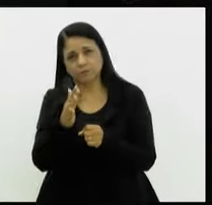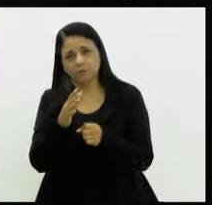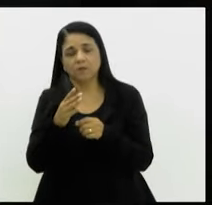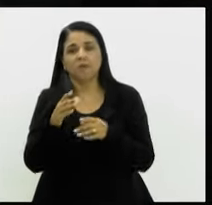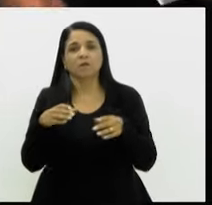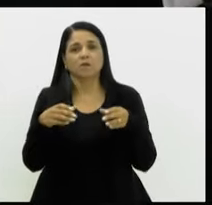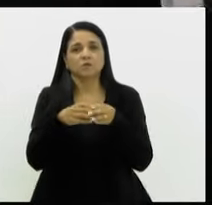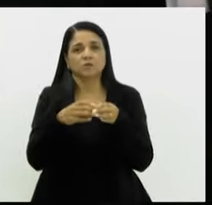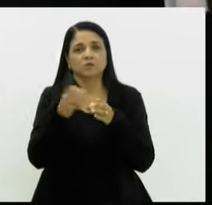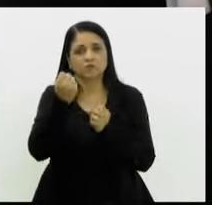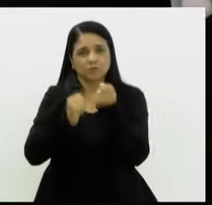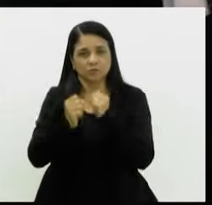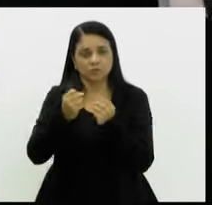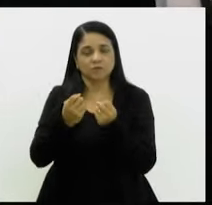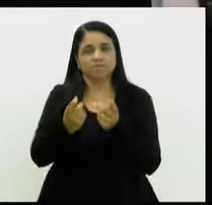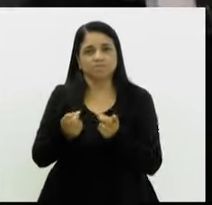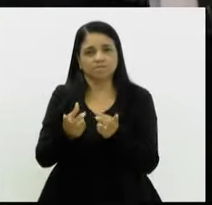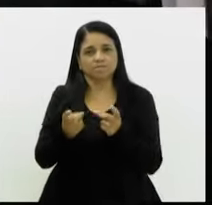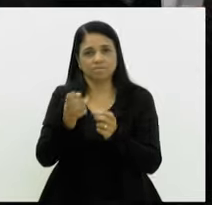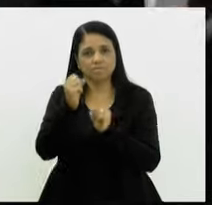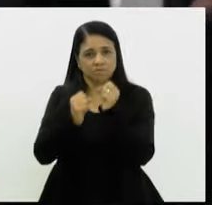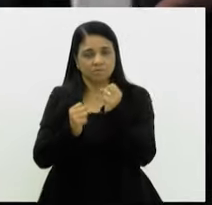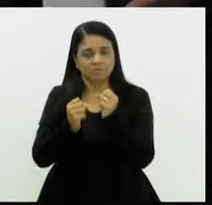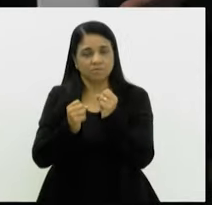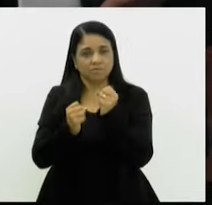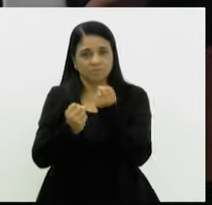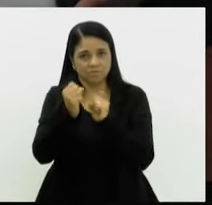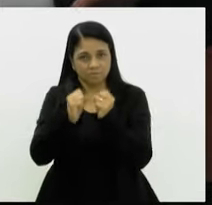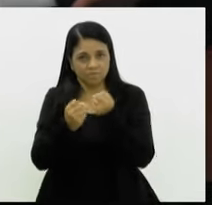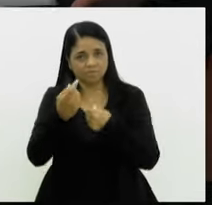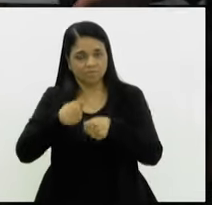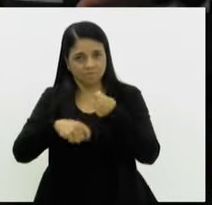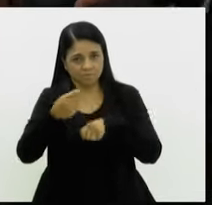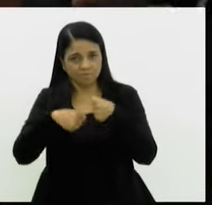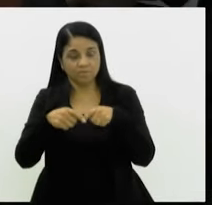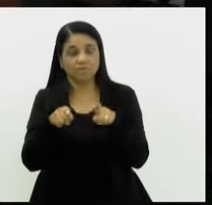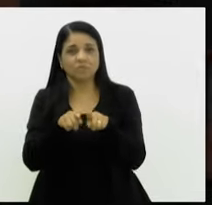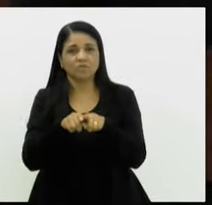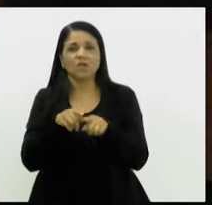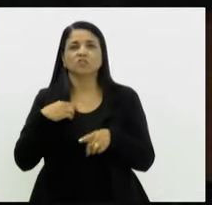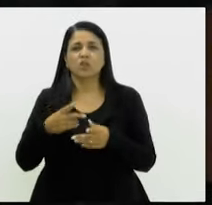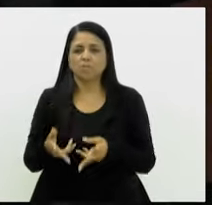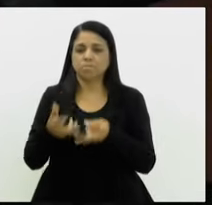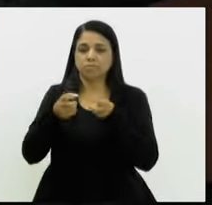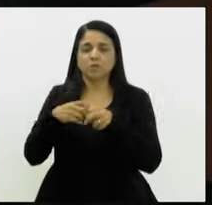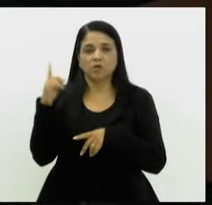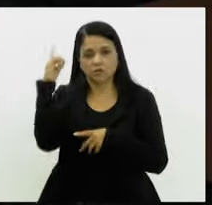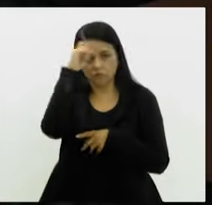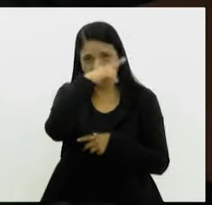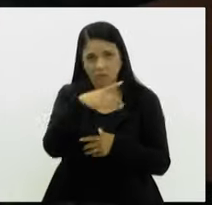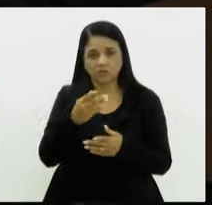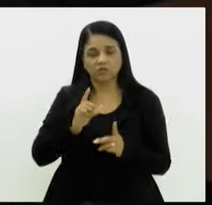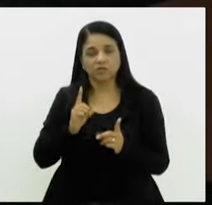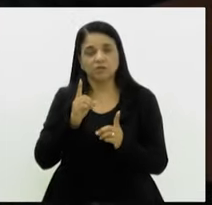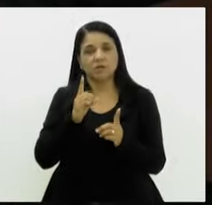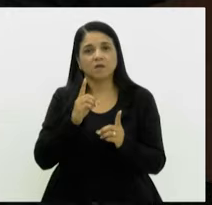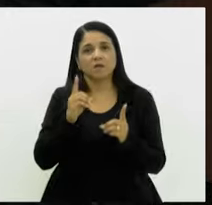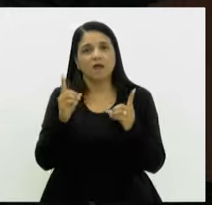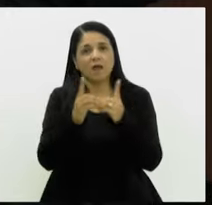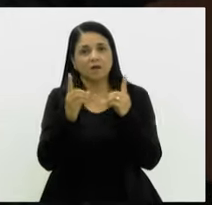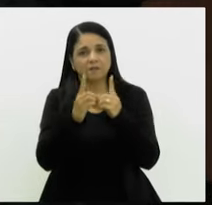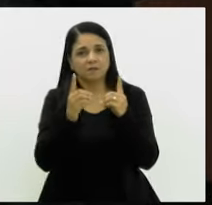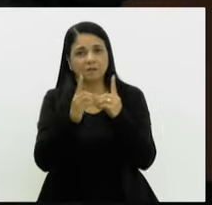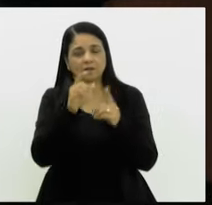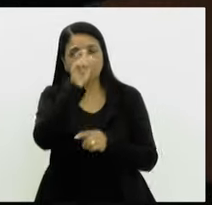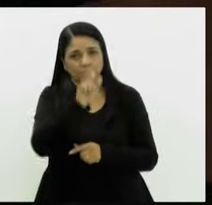Economia, Indústria e Comércio, nós havíamos identificado essa dificuldade que hoje nós teríamos de atender pessoas que